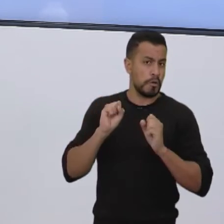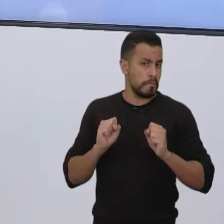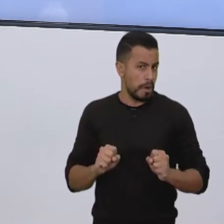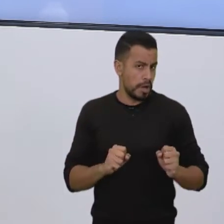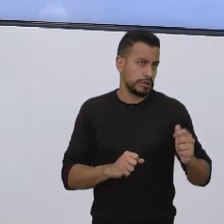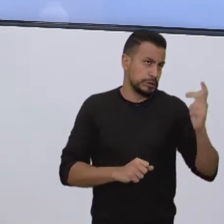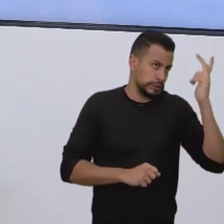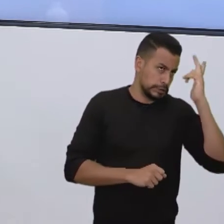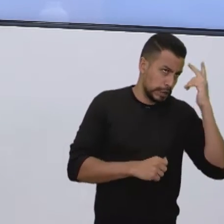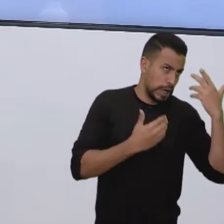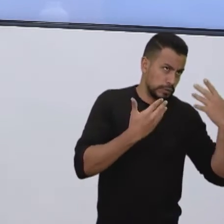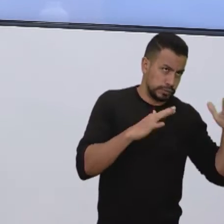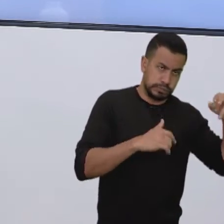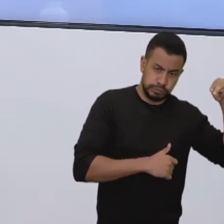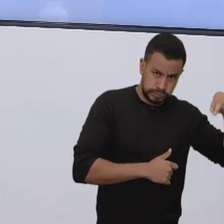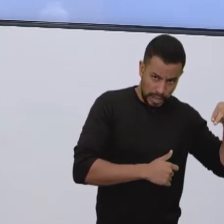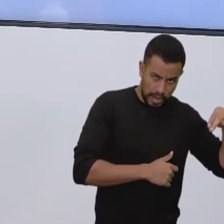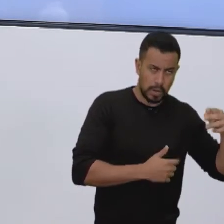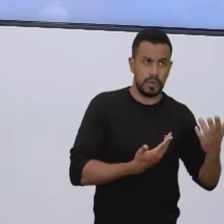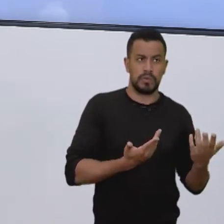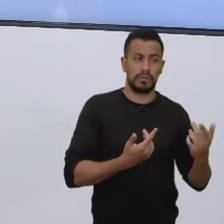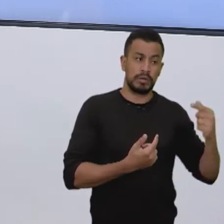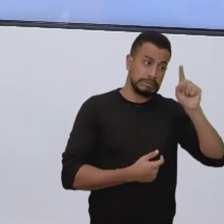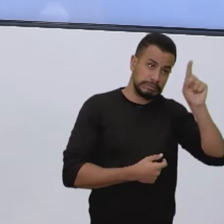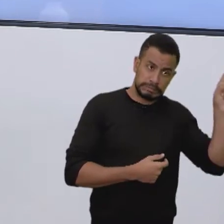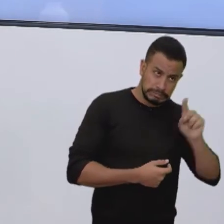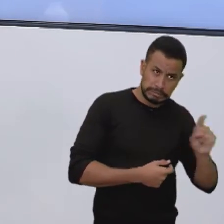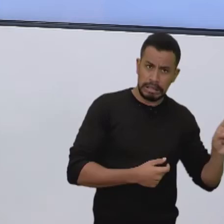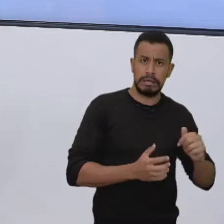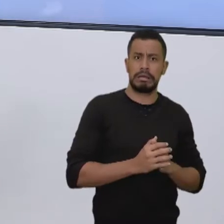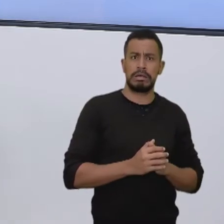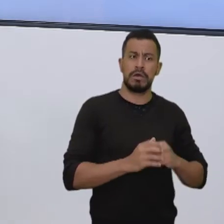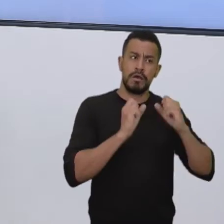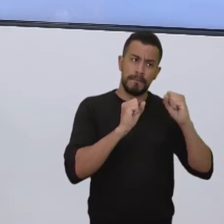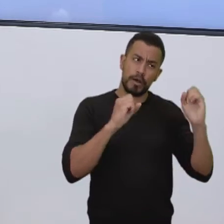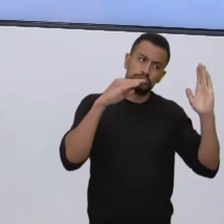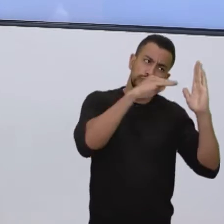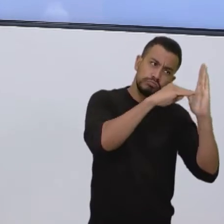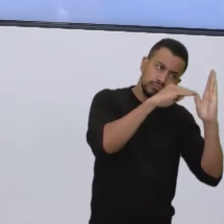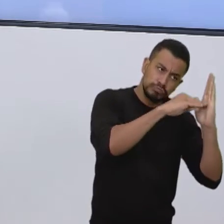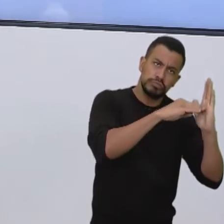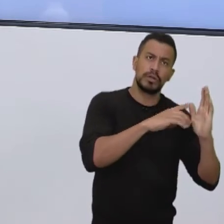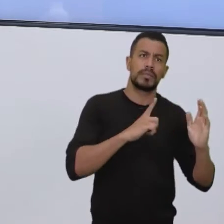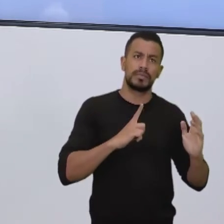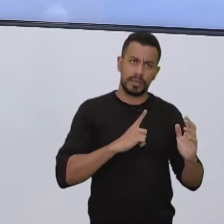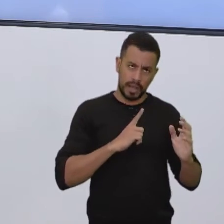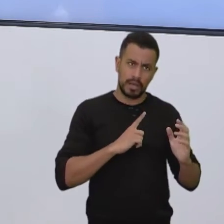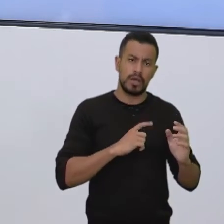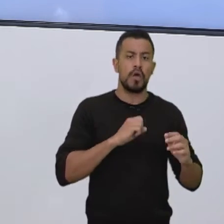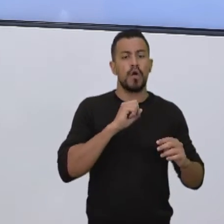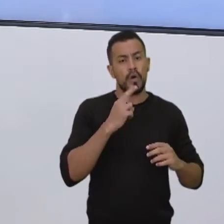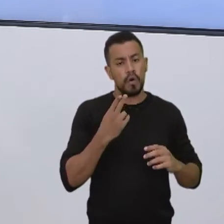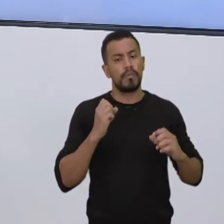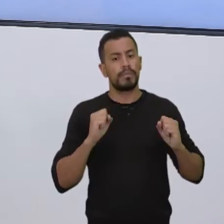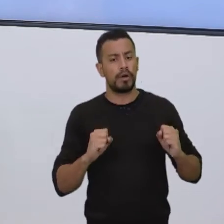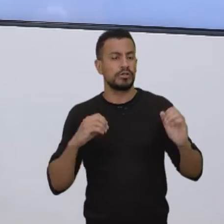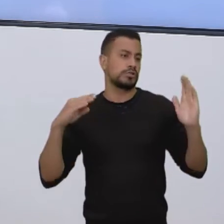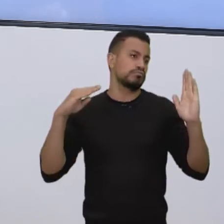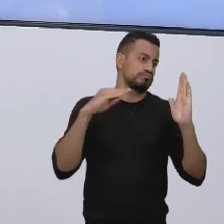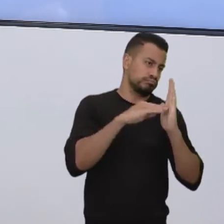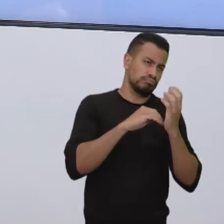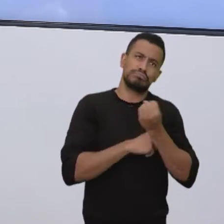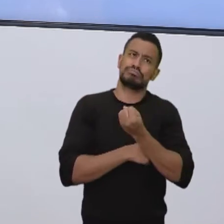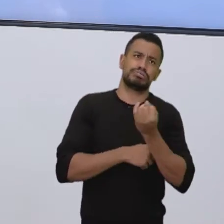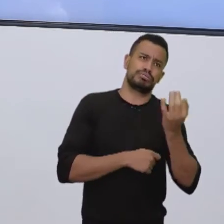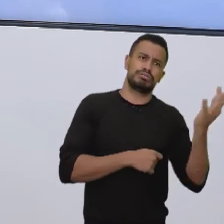o número 1 embaixo. Pode ser o decimal exato, que é aquele que a gente coloca os 1 e vários zeros, dependendo da quantidade de casas, simplifica. Ou